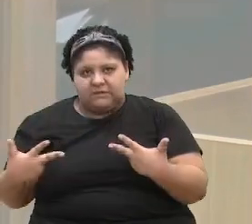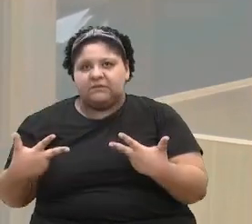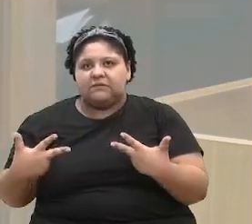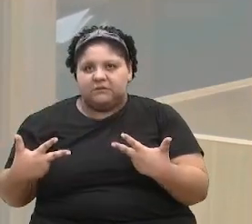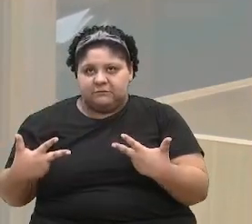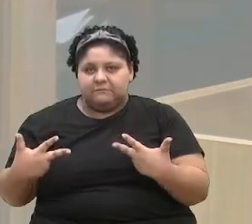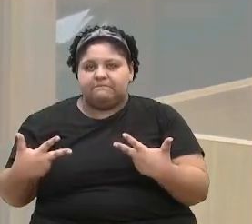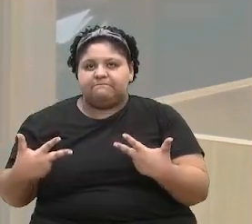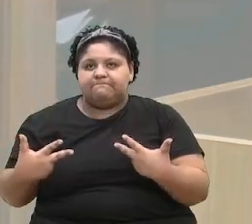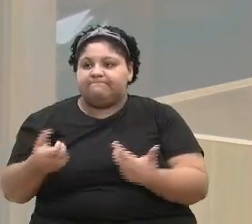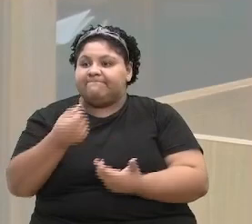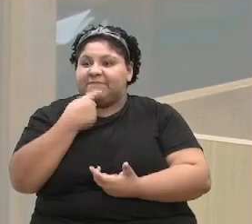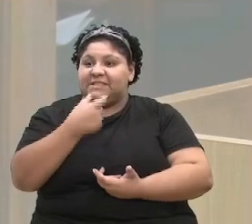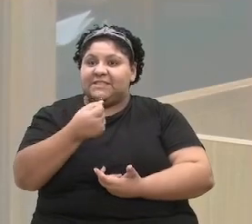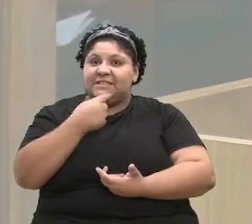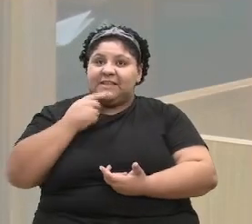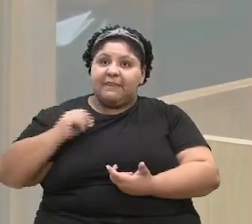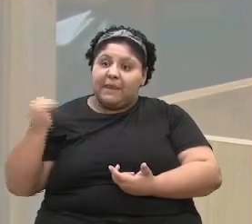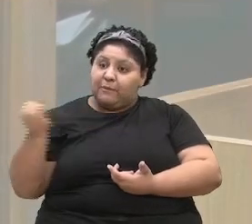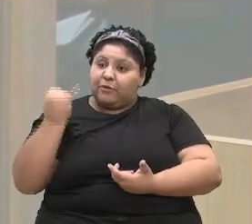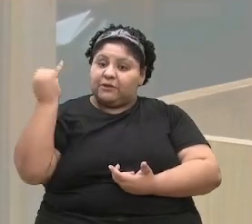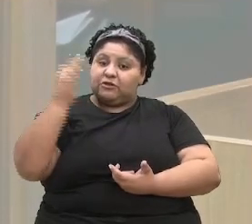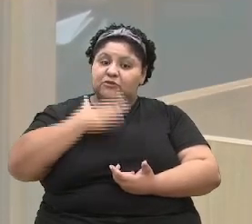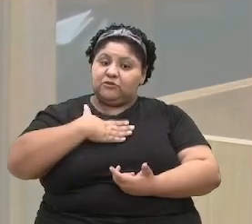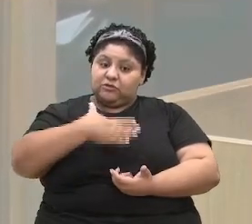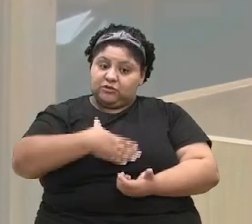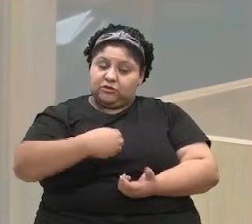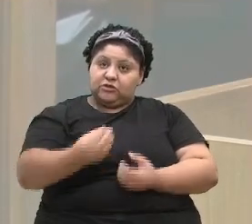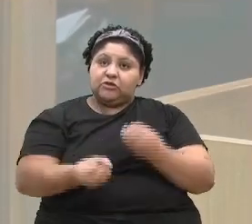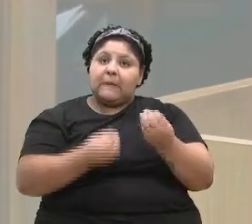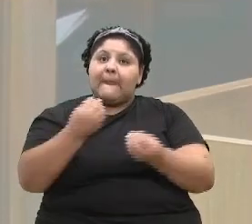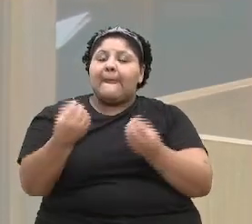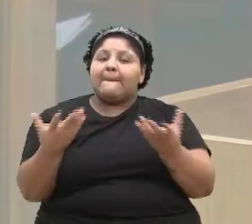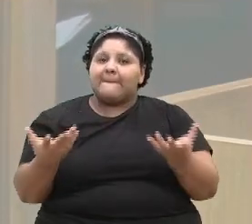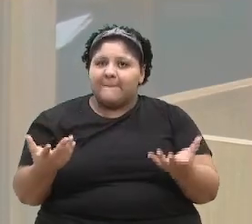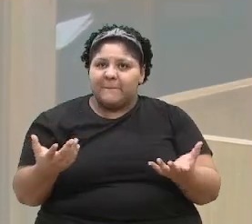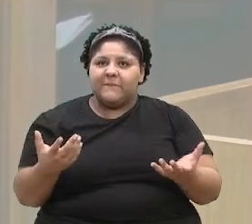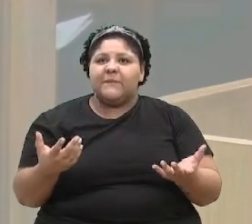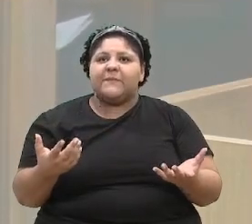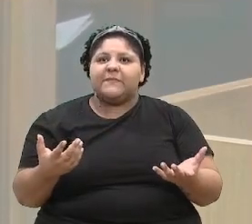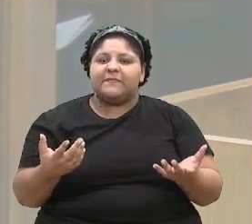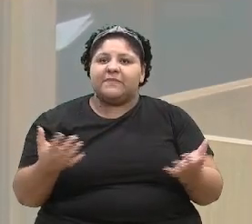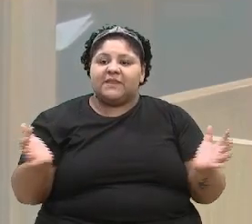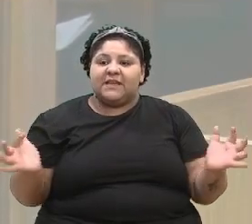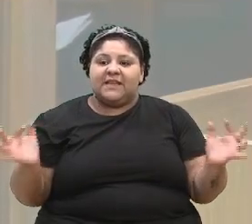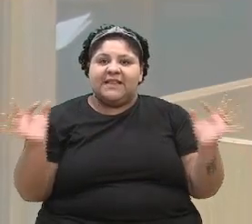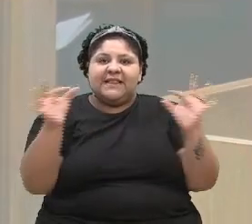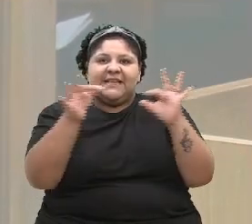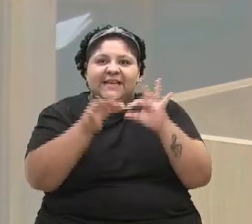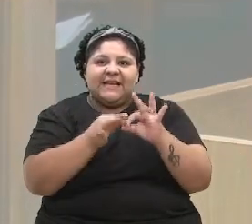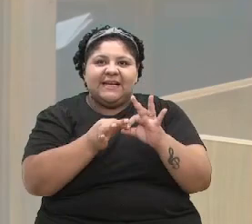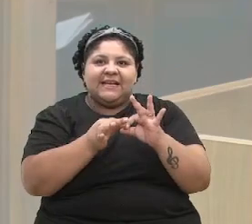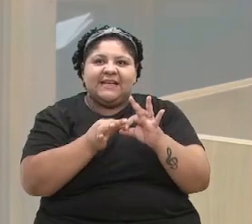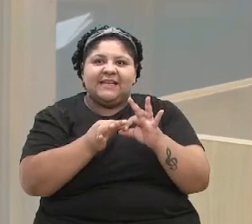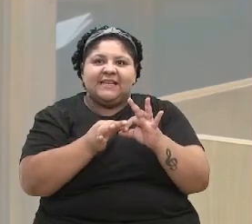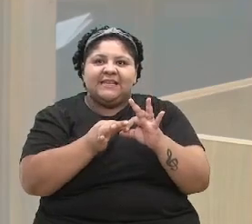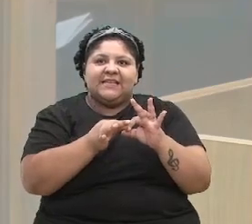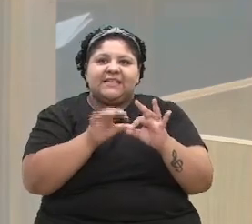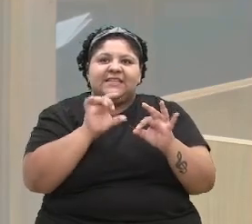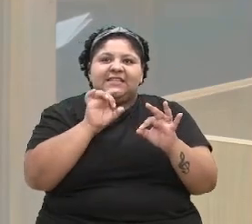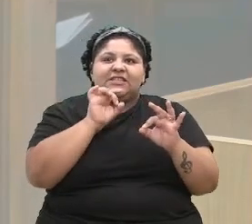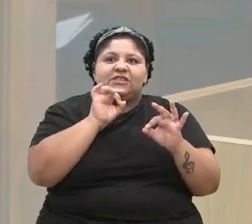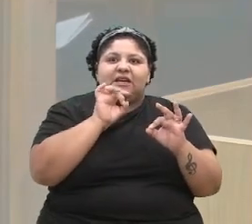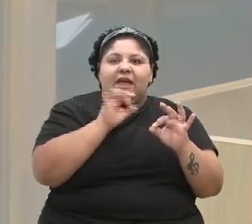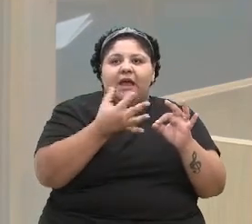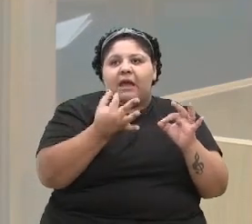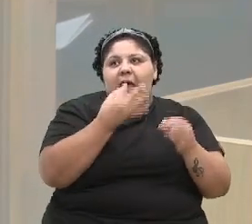Este remédio é vital para o meu filho. E como se ele estivesse ligado num aparelho e simplesmente estão querendo